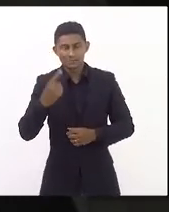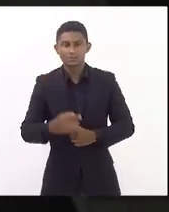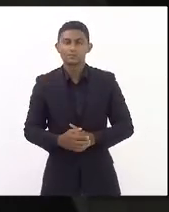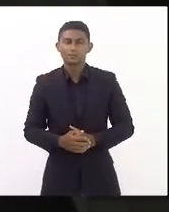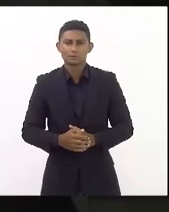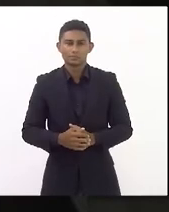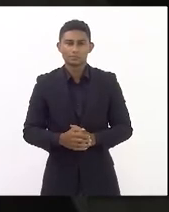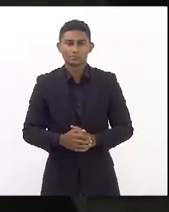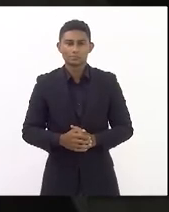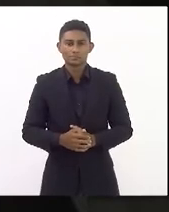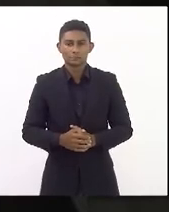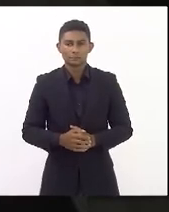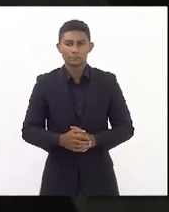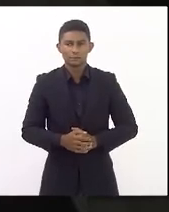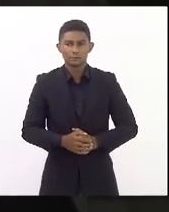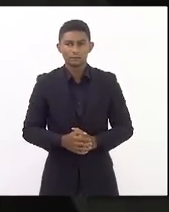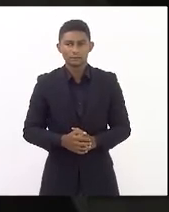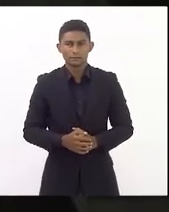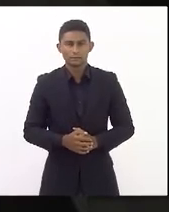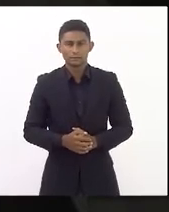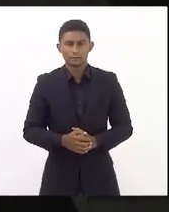à